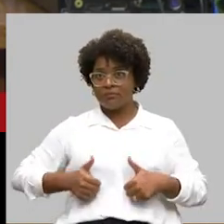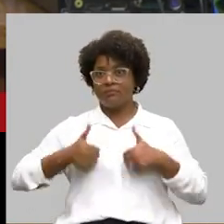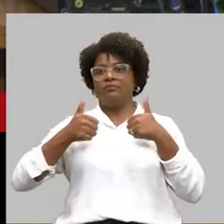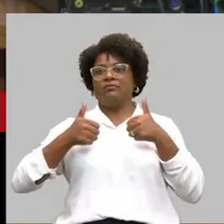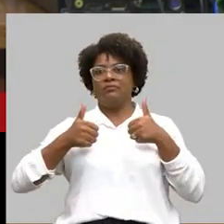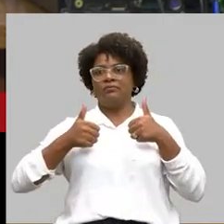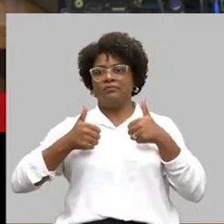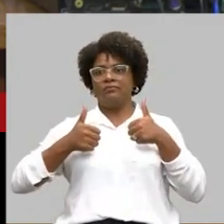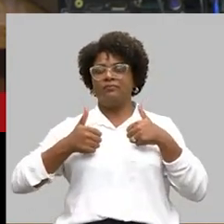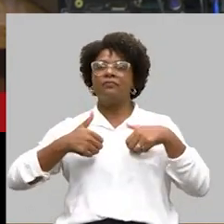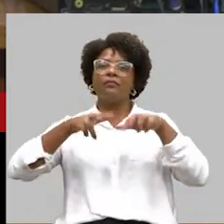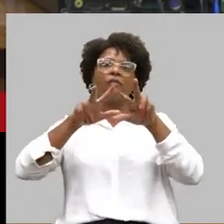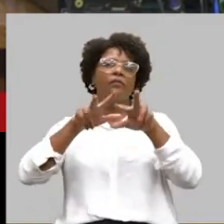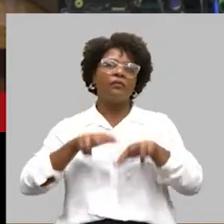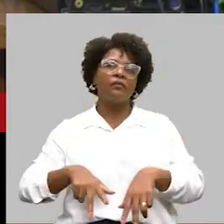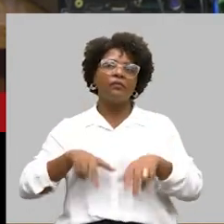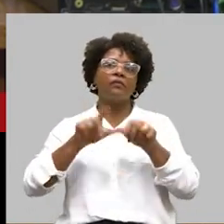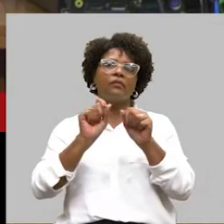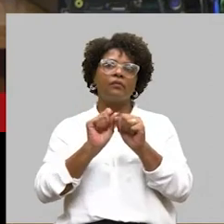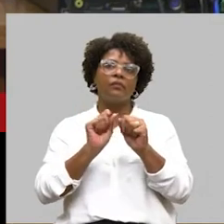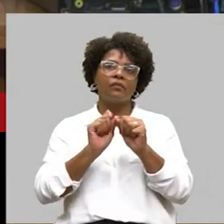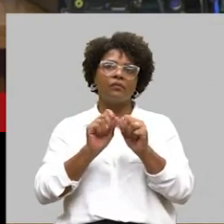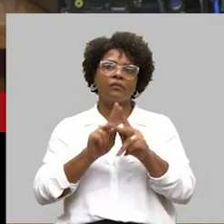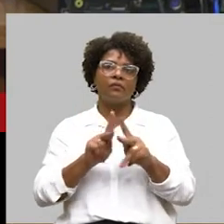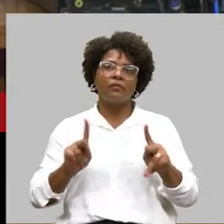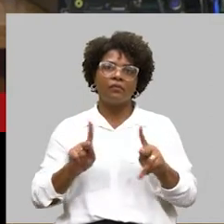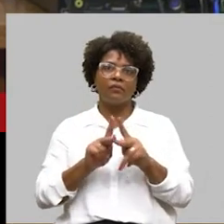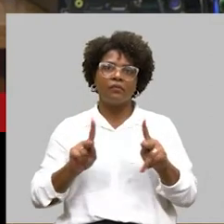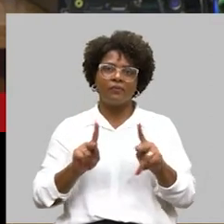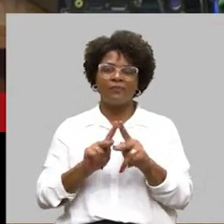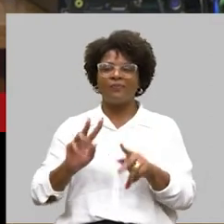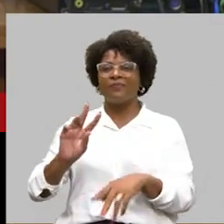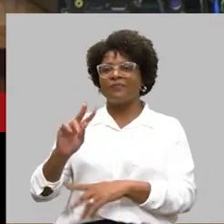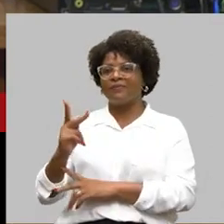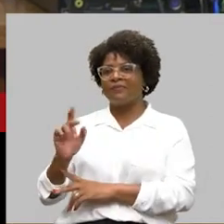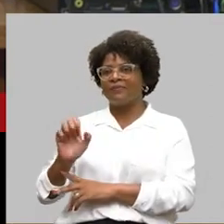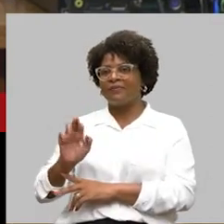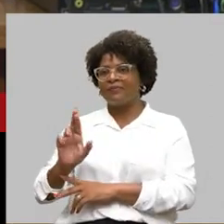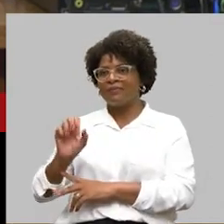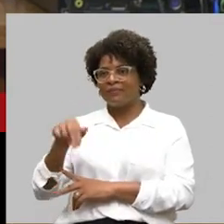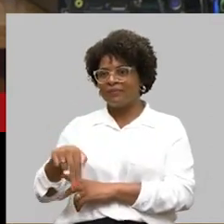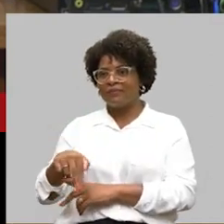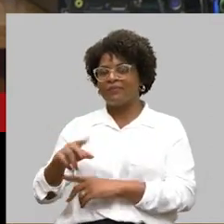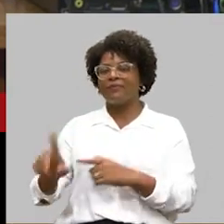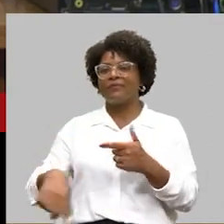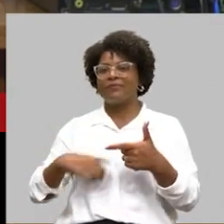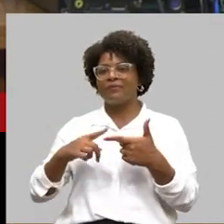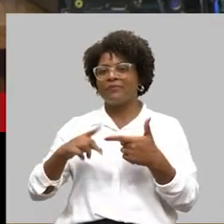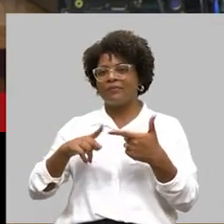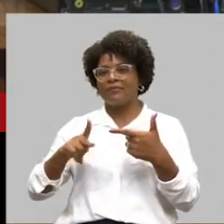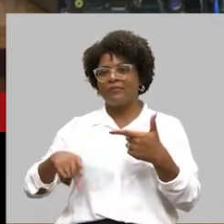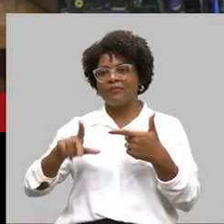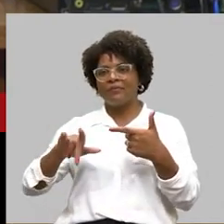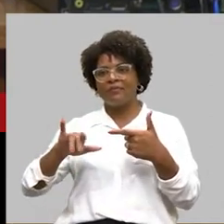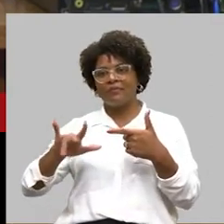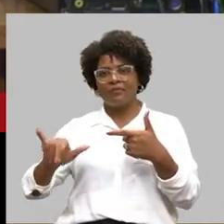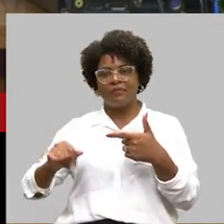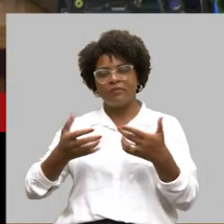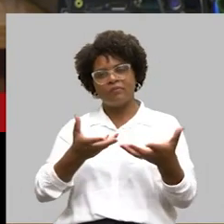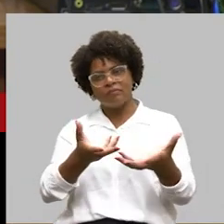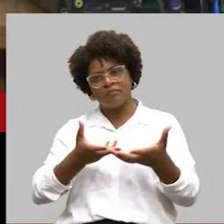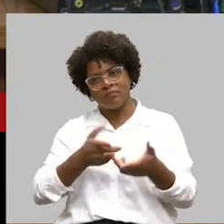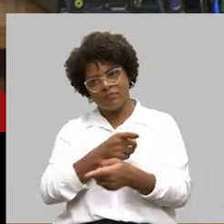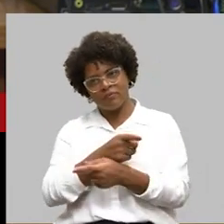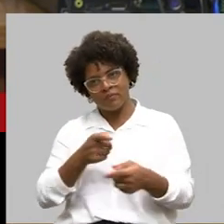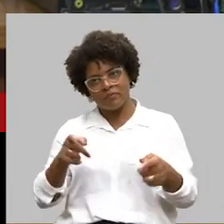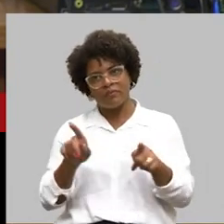assim como fizeram o professor Heron e a professora Lavínia eu os convido também